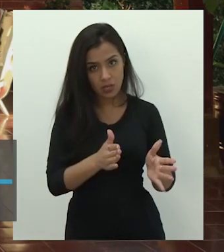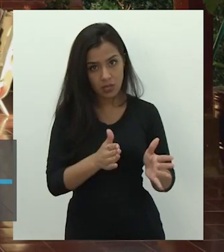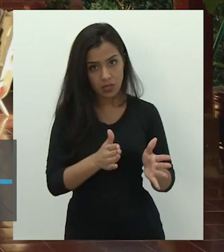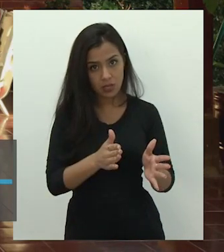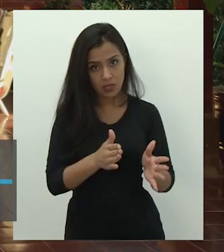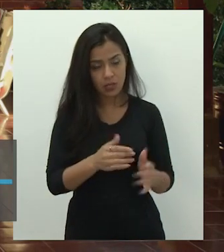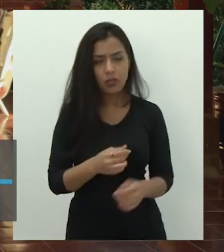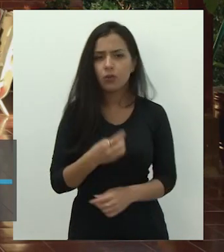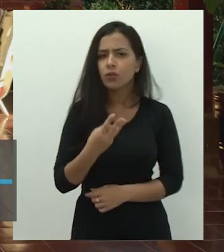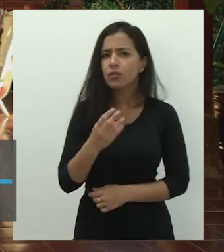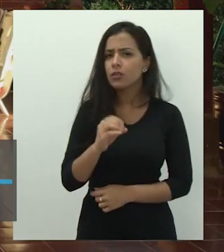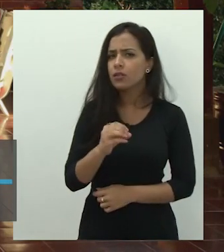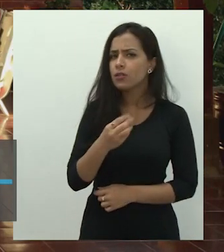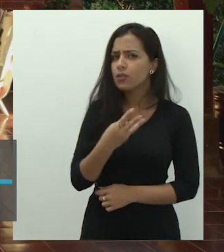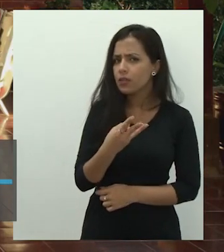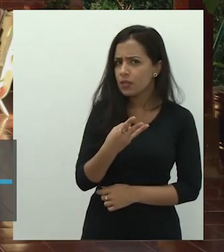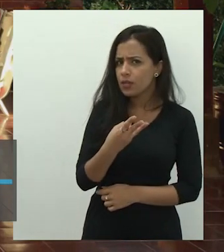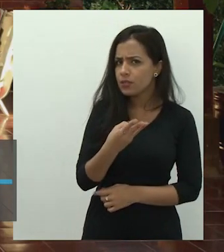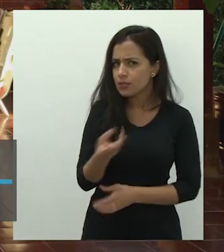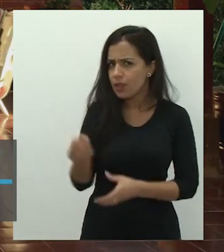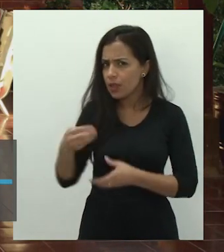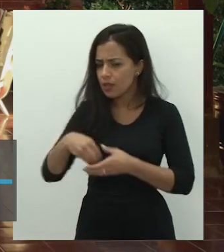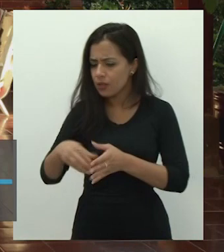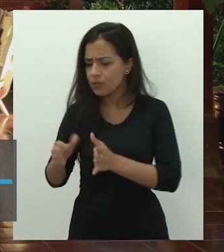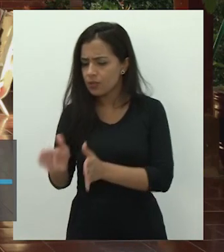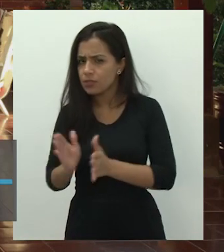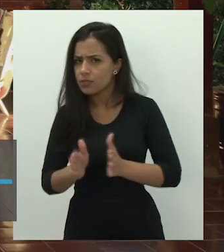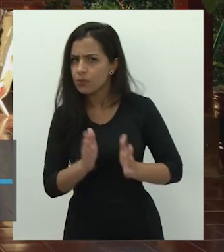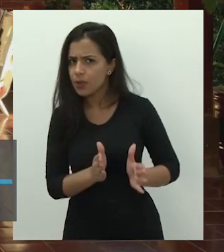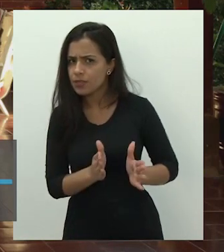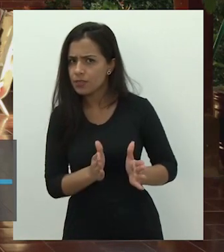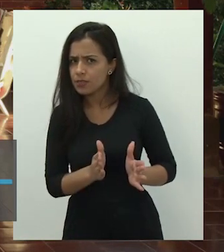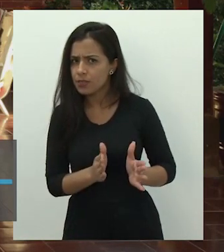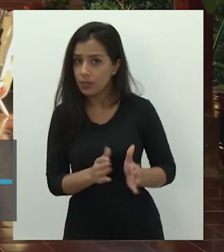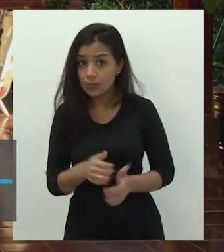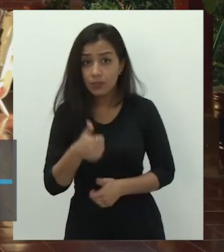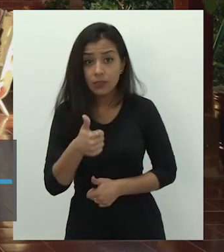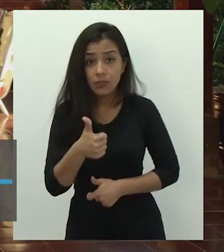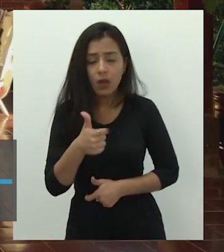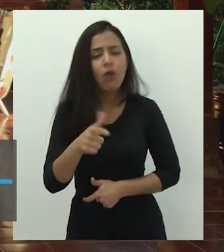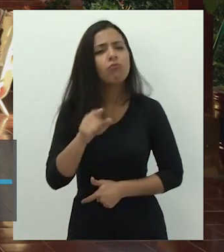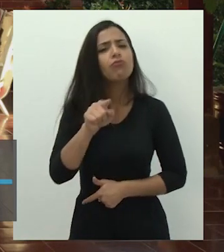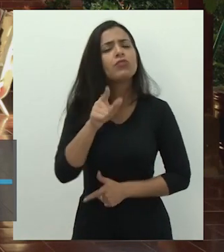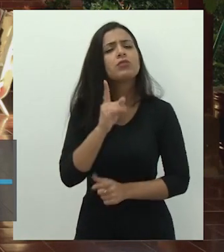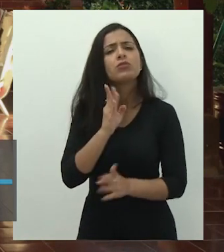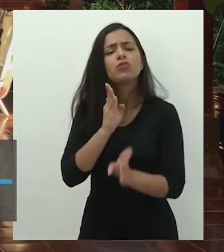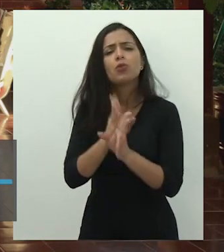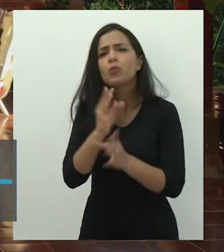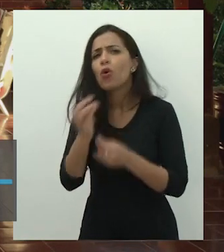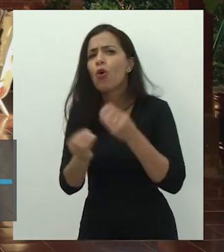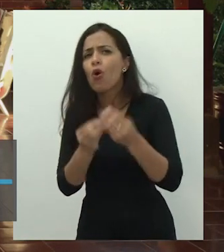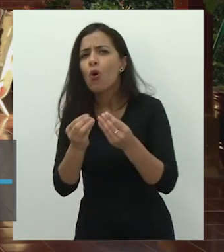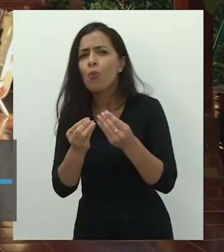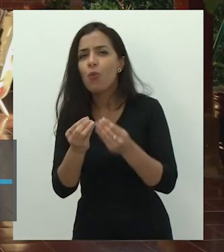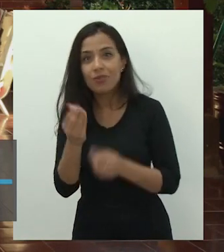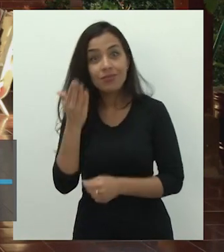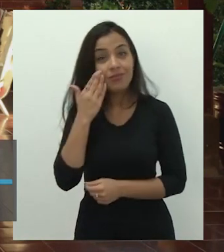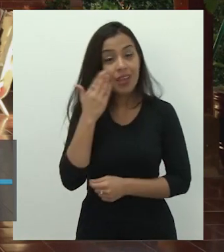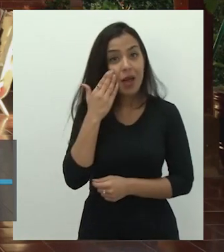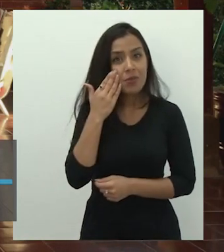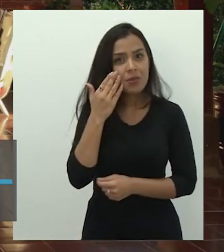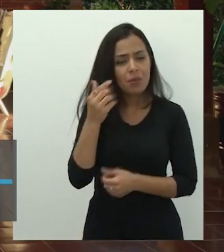303? Como você descobriu? Mas essas perguntas devem ser feitas a cada